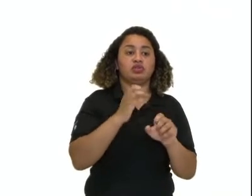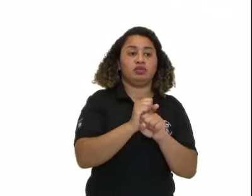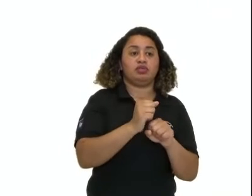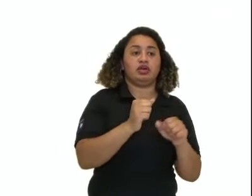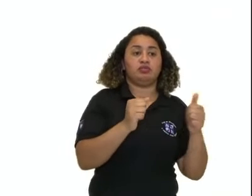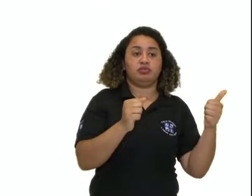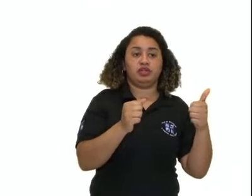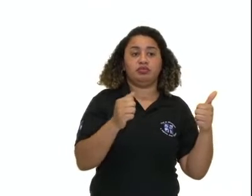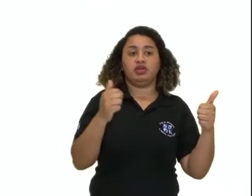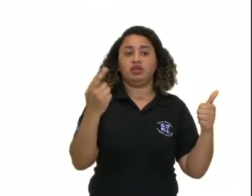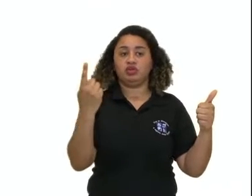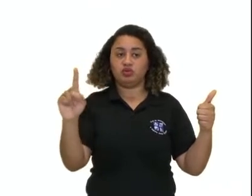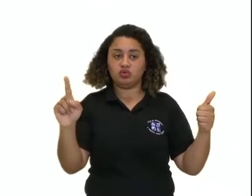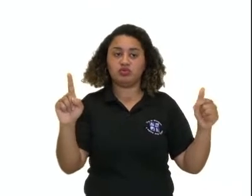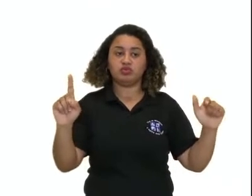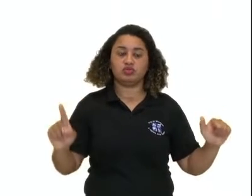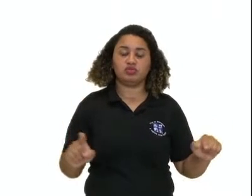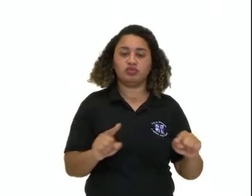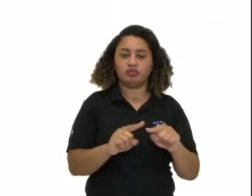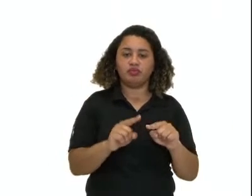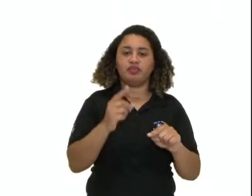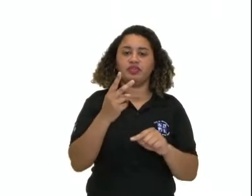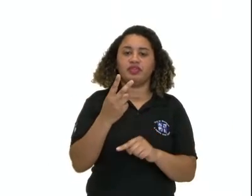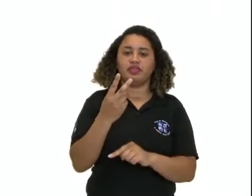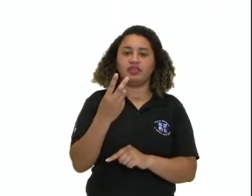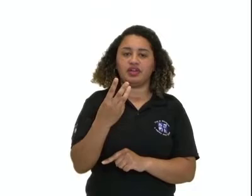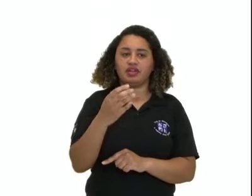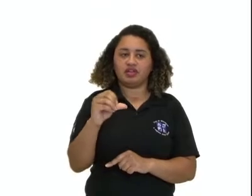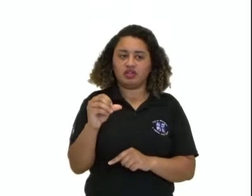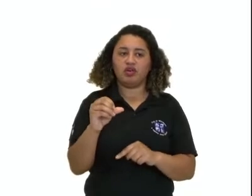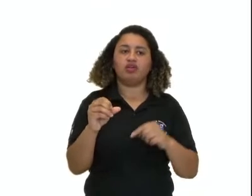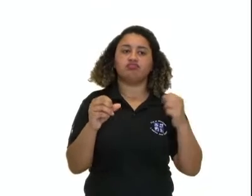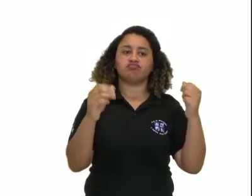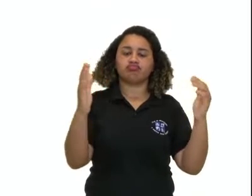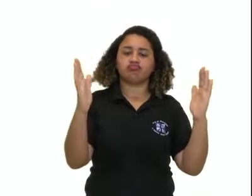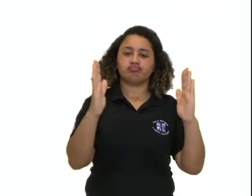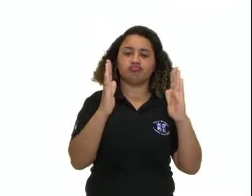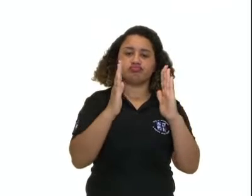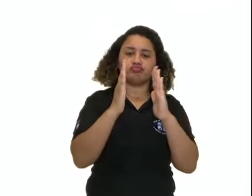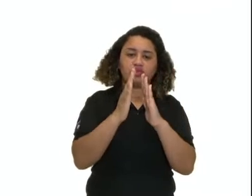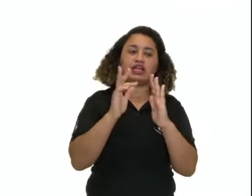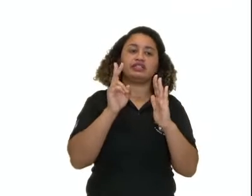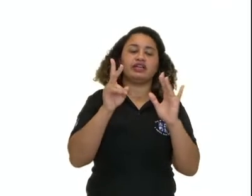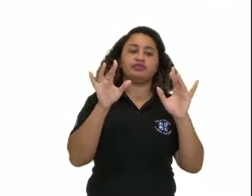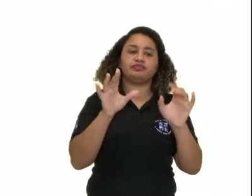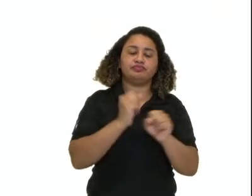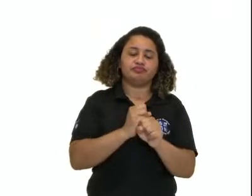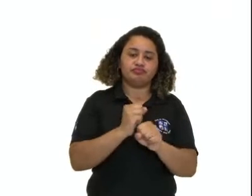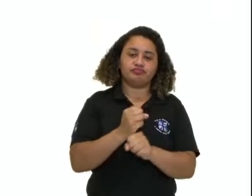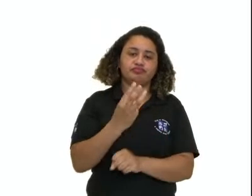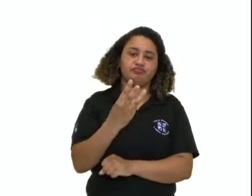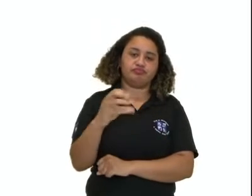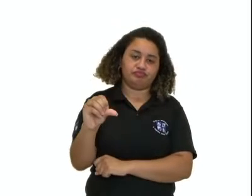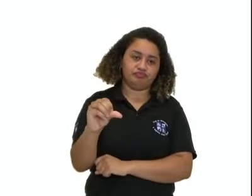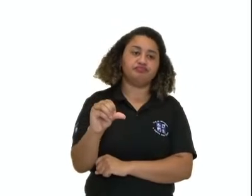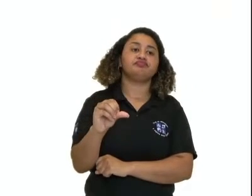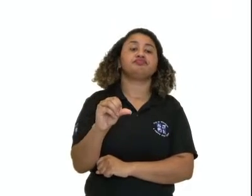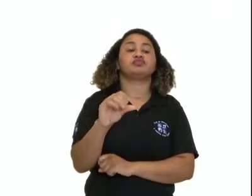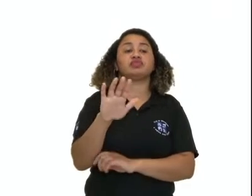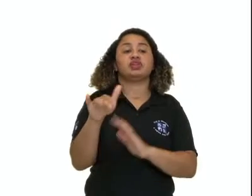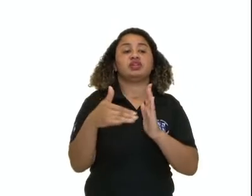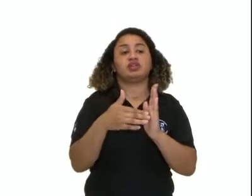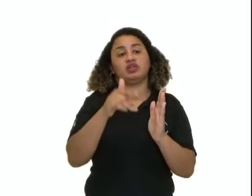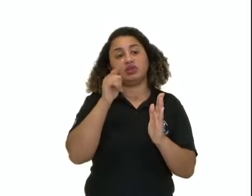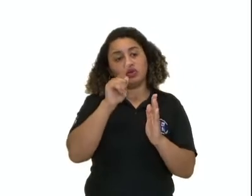39. O segundo com o penúltimo, 39. E assim sucessivamente até chegar aqui,